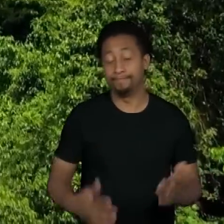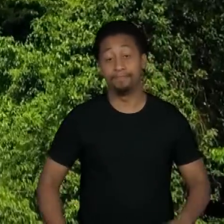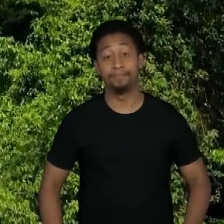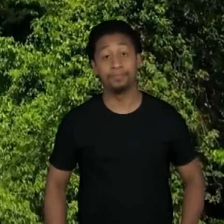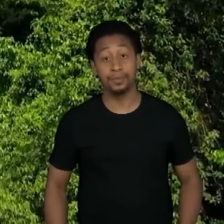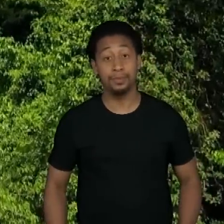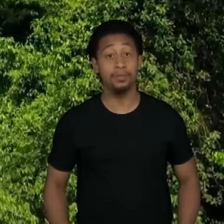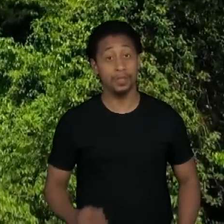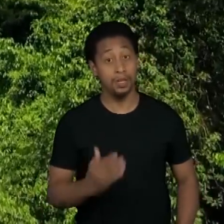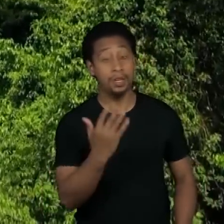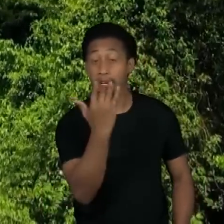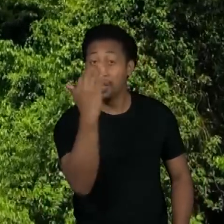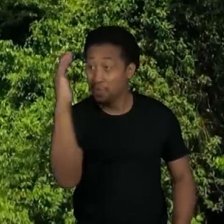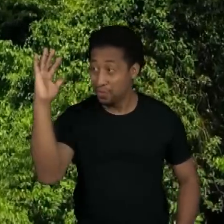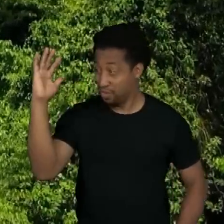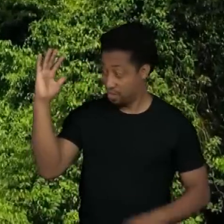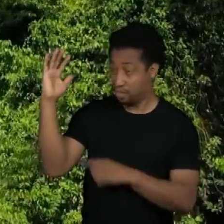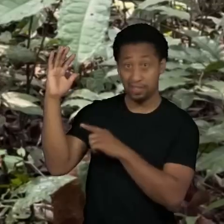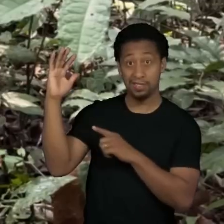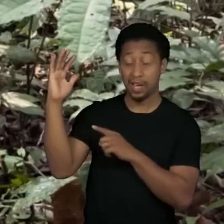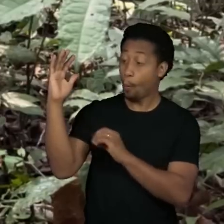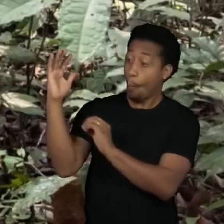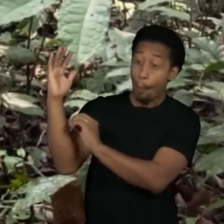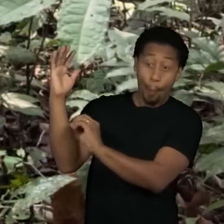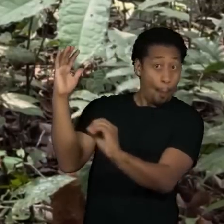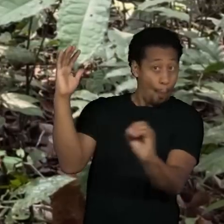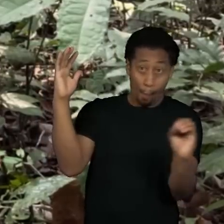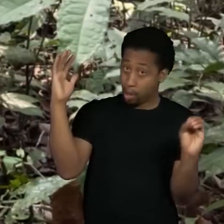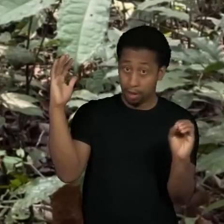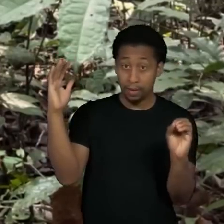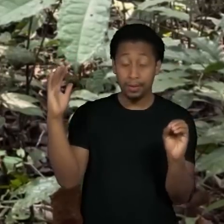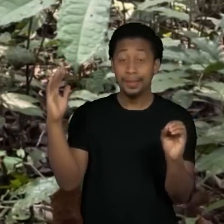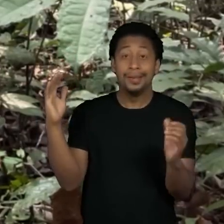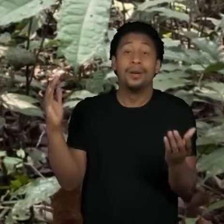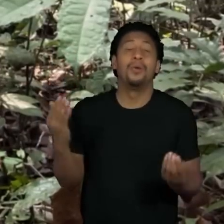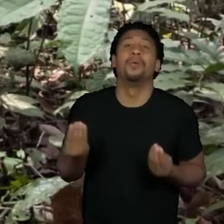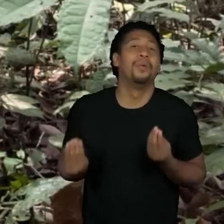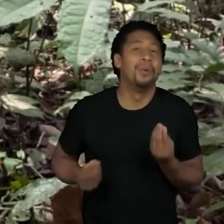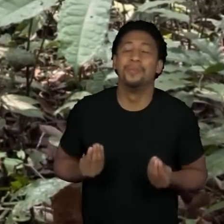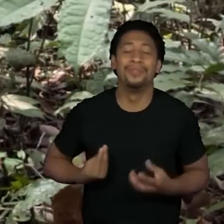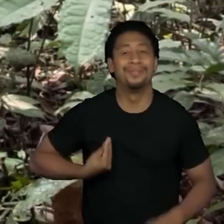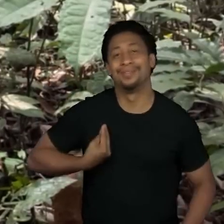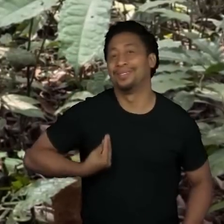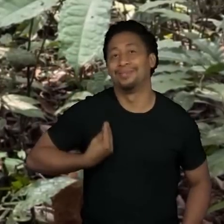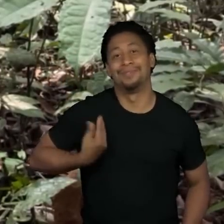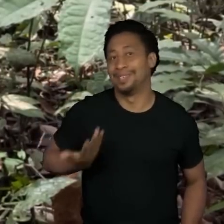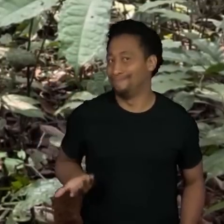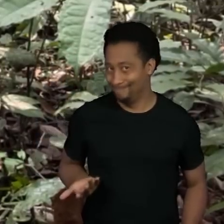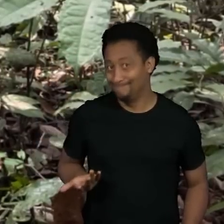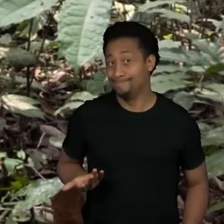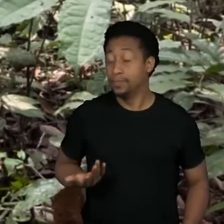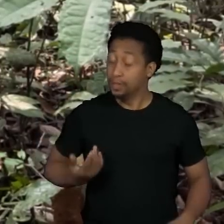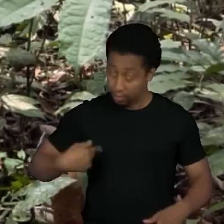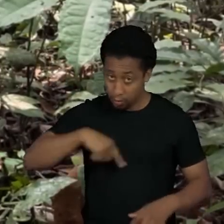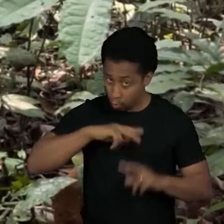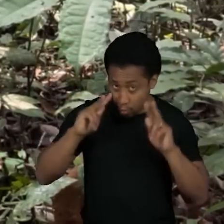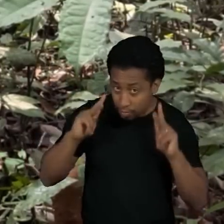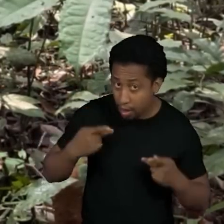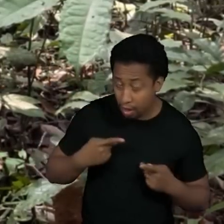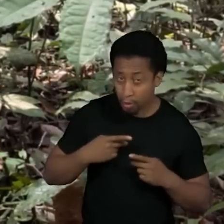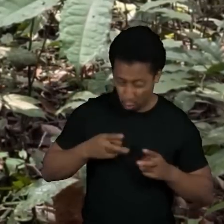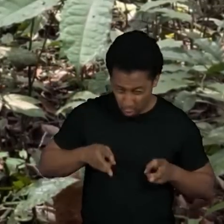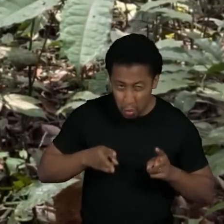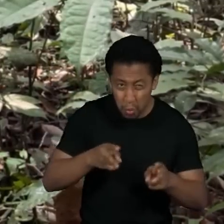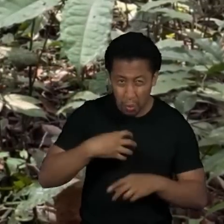não tem vida. Se a gente não mudar o que nós estamos fazendo, a maneira como nós estamos interagindo com esse sistema, são